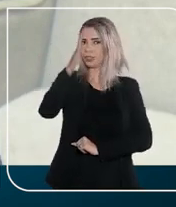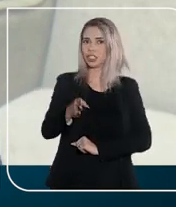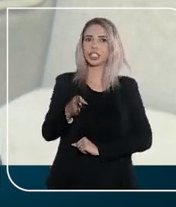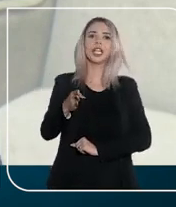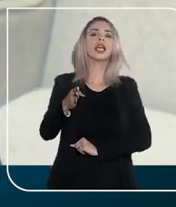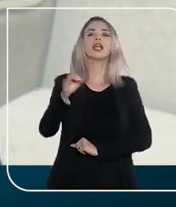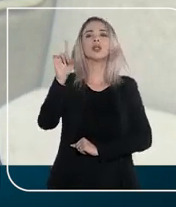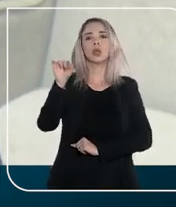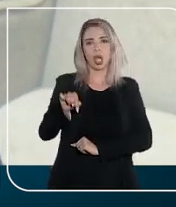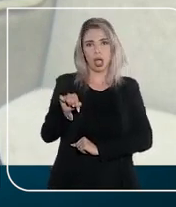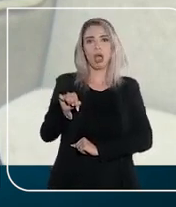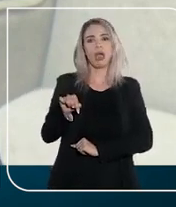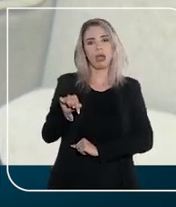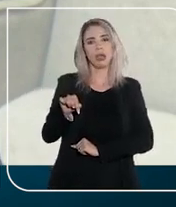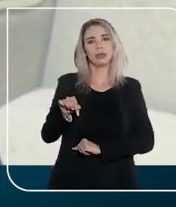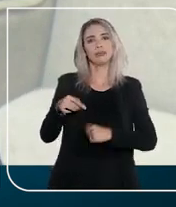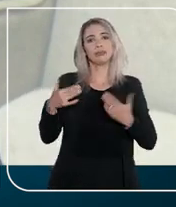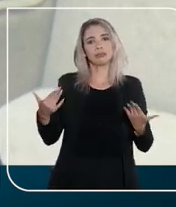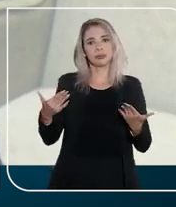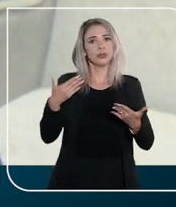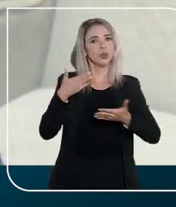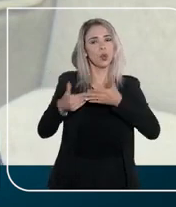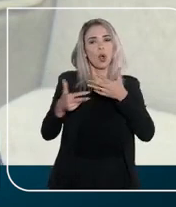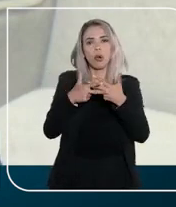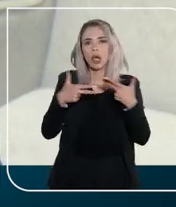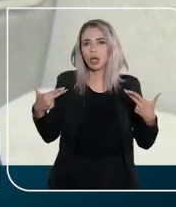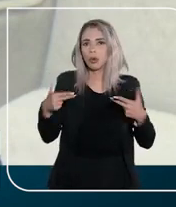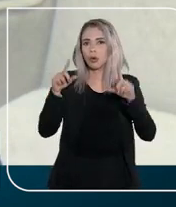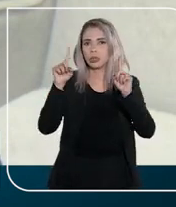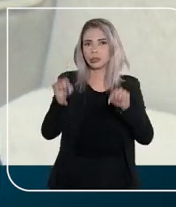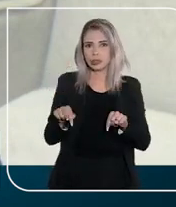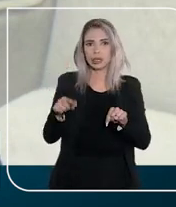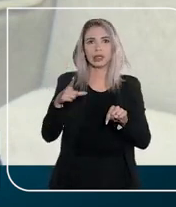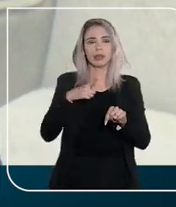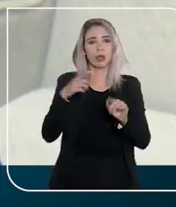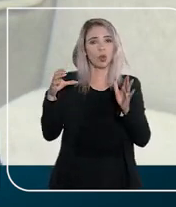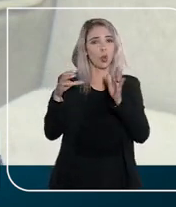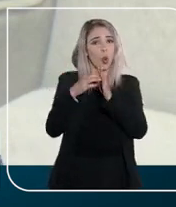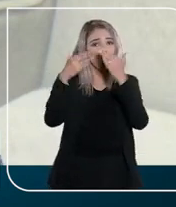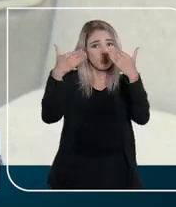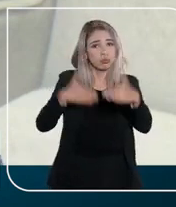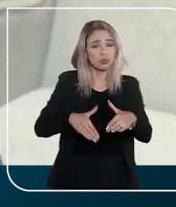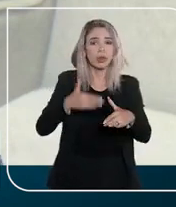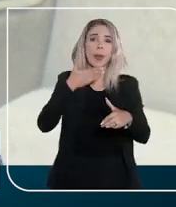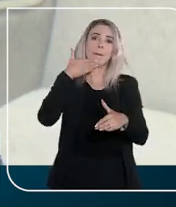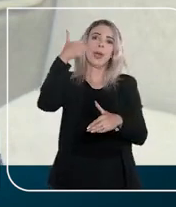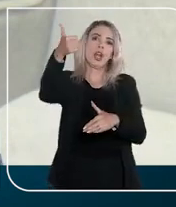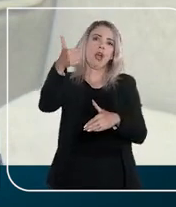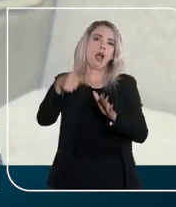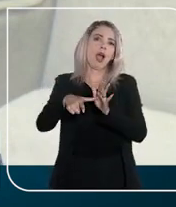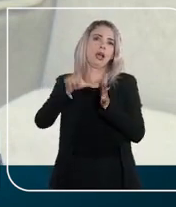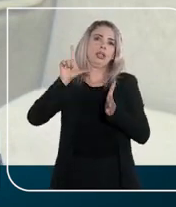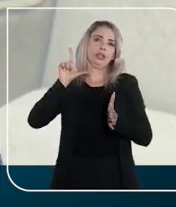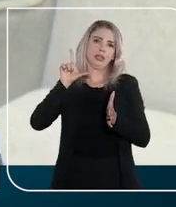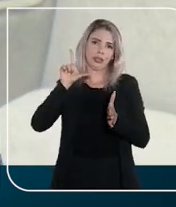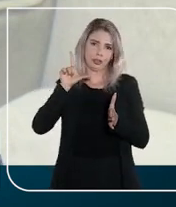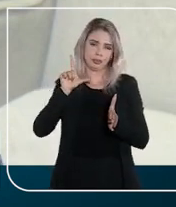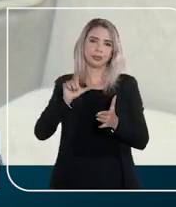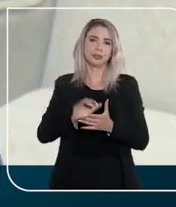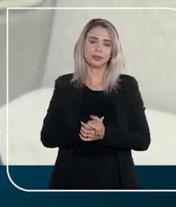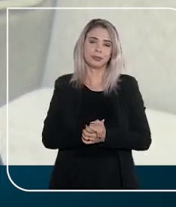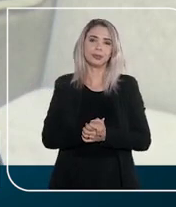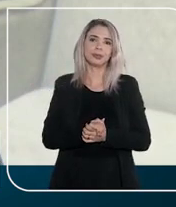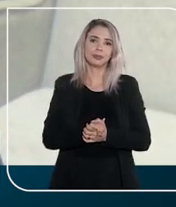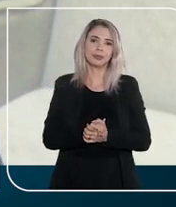questionar judicialmente alguma situação que envolve o concurso público, melhor, porque